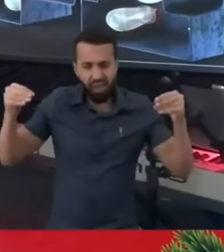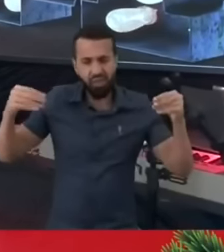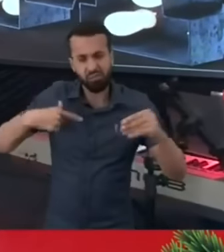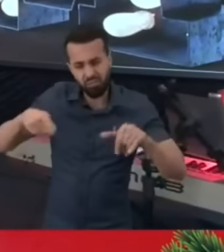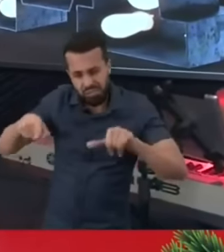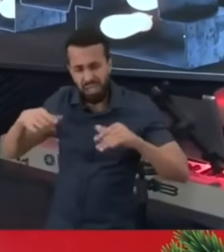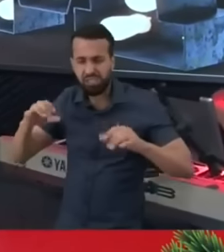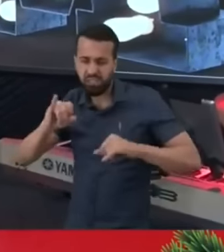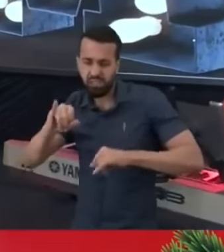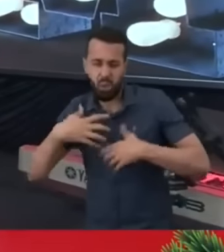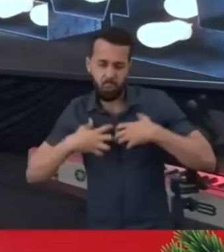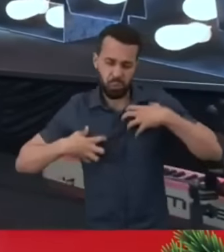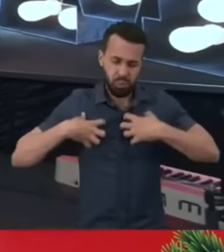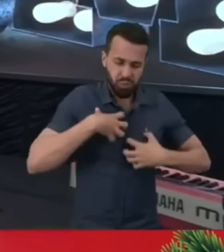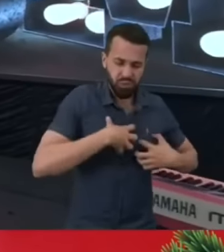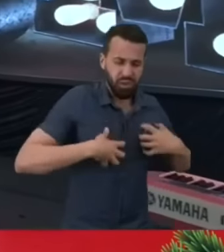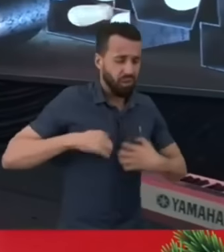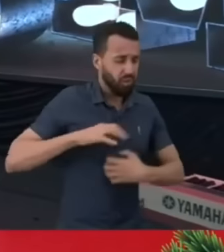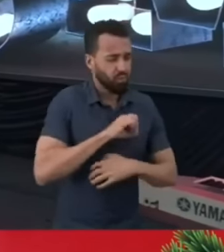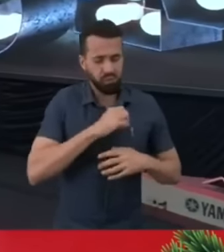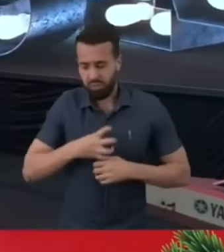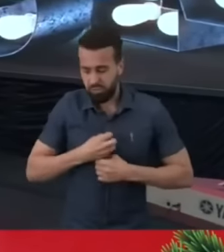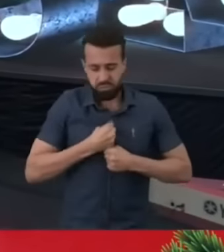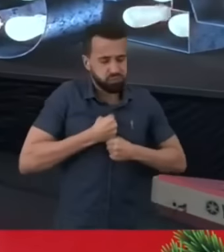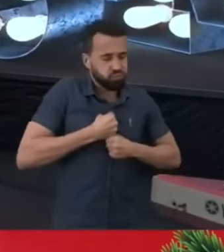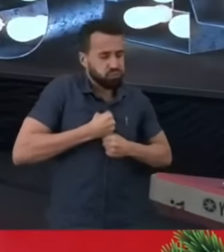tédio quando seus amores não lhe